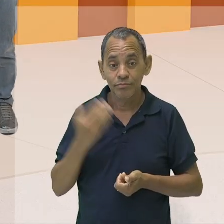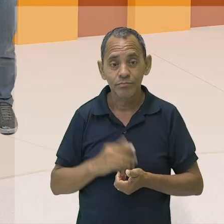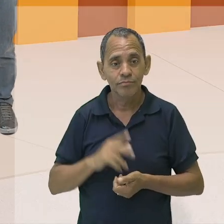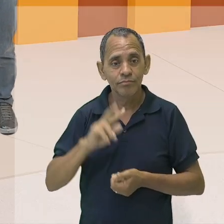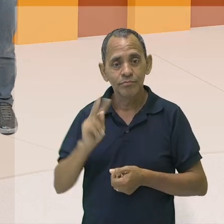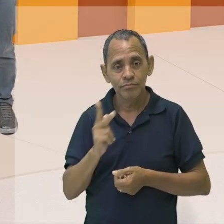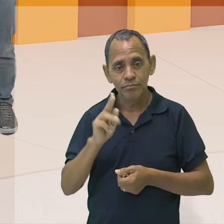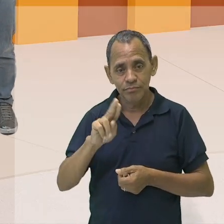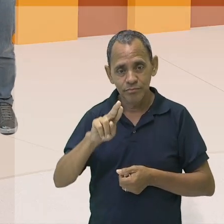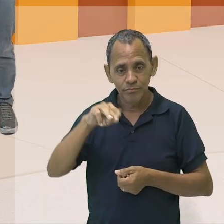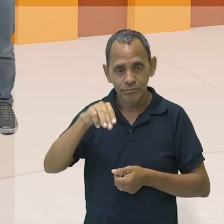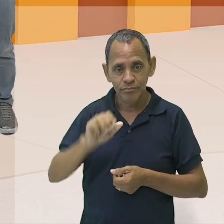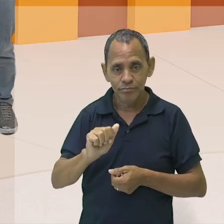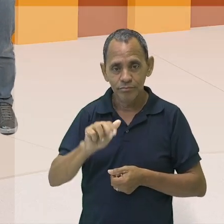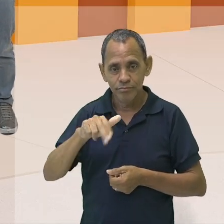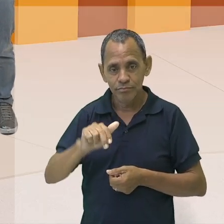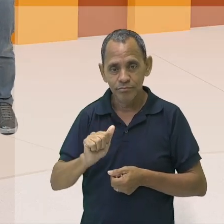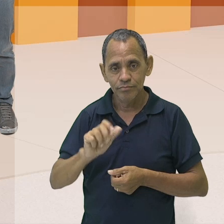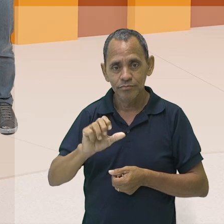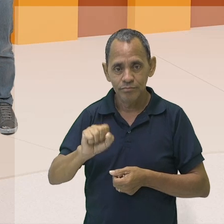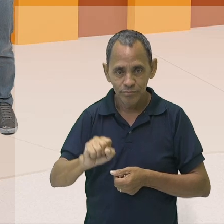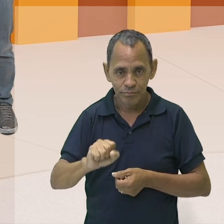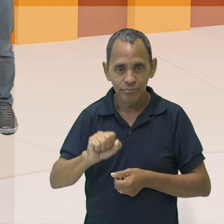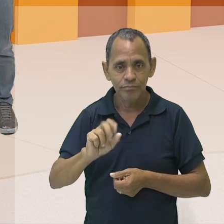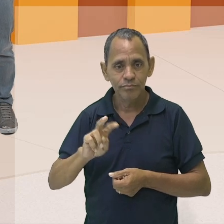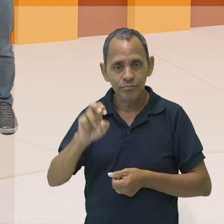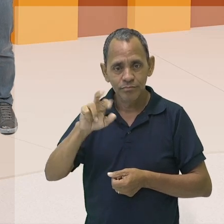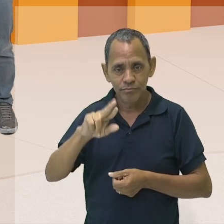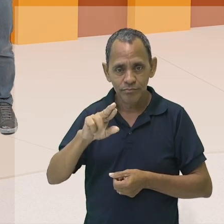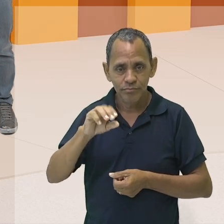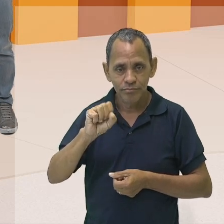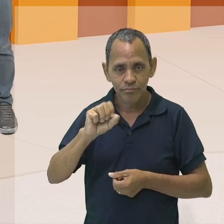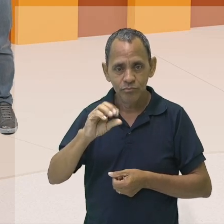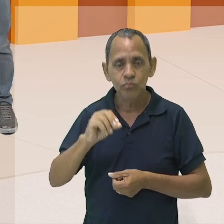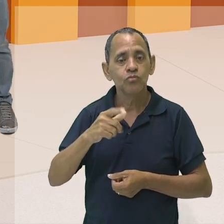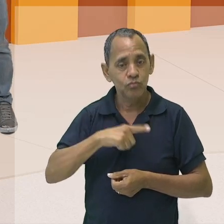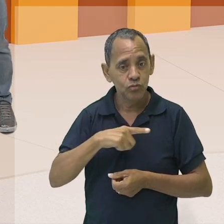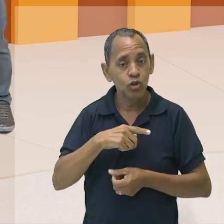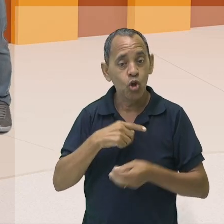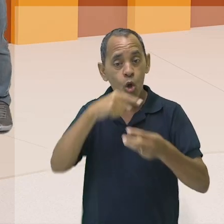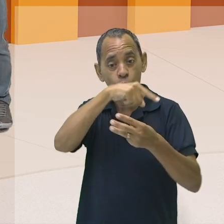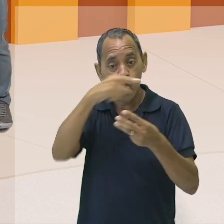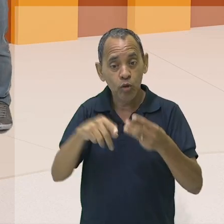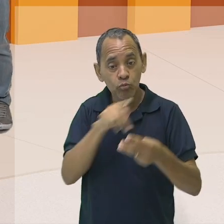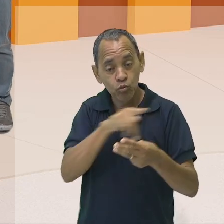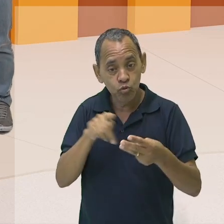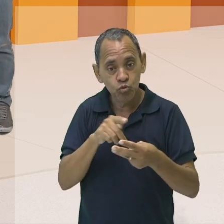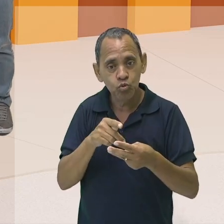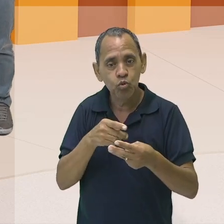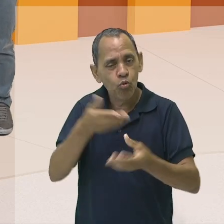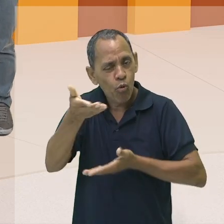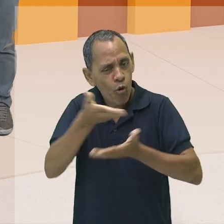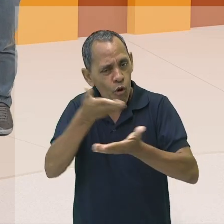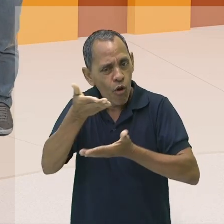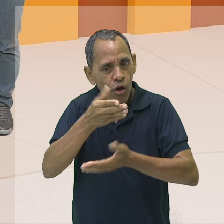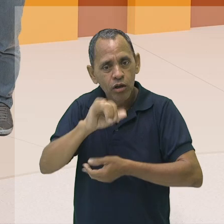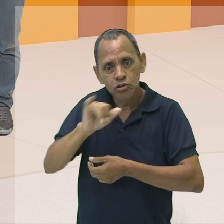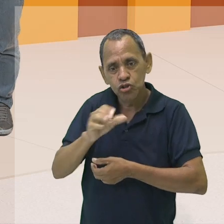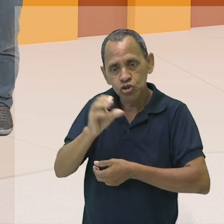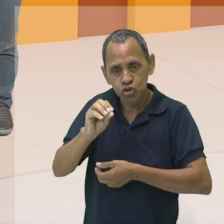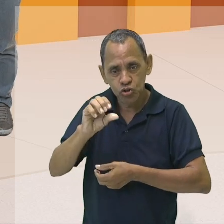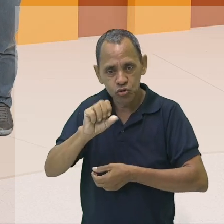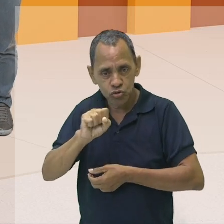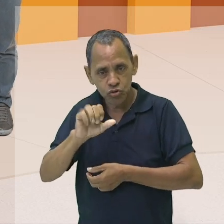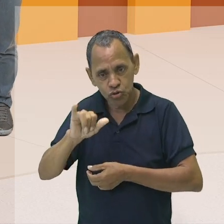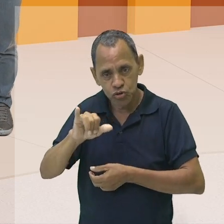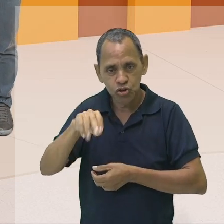Pessoal, hoje a gente vai ter a participação de todo mundo, hein? O Humanas Verso tem os 3 colegas professores, vão interagir aqui com a gente, professor Josino, de Sociologia,